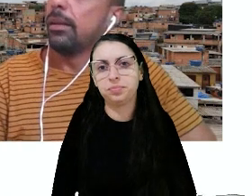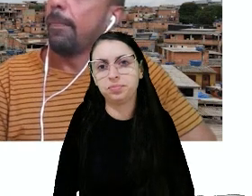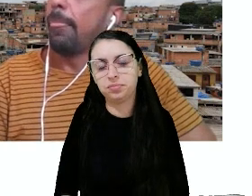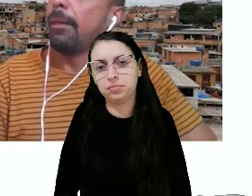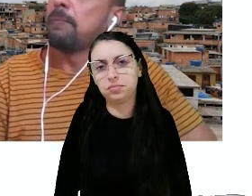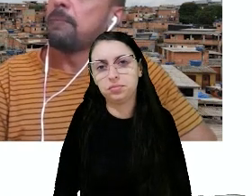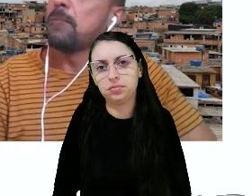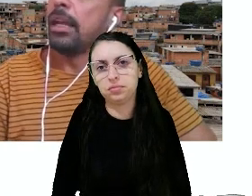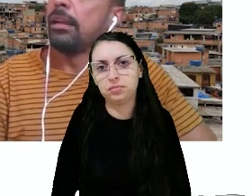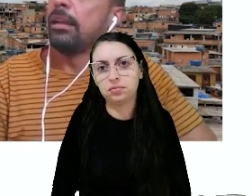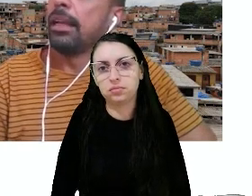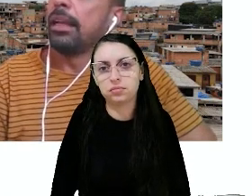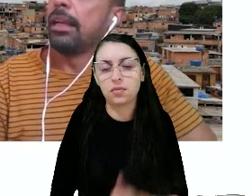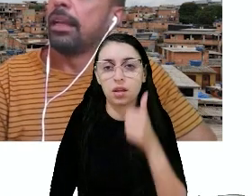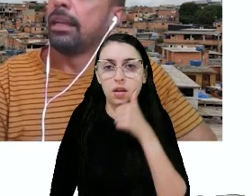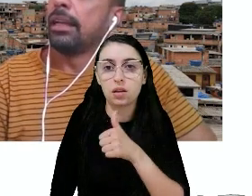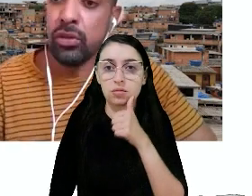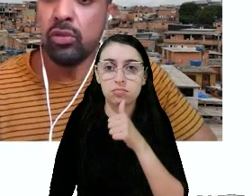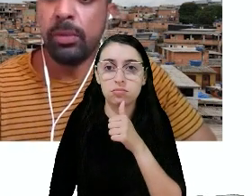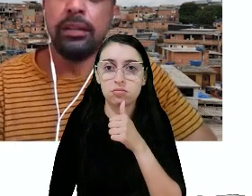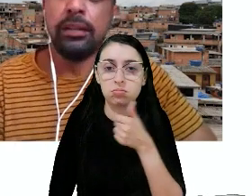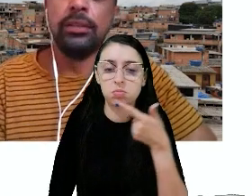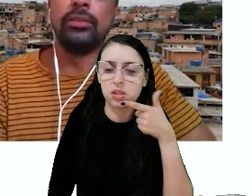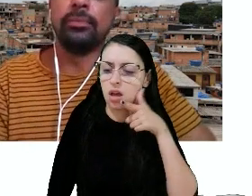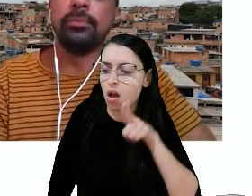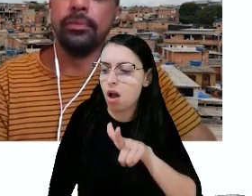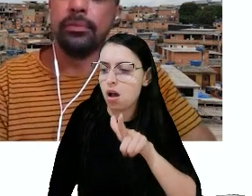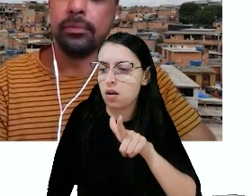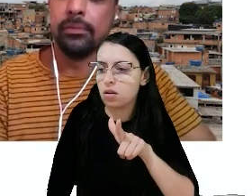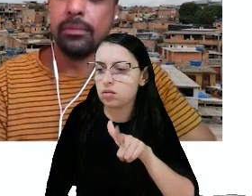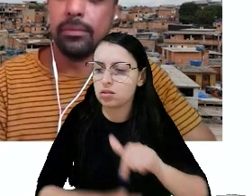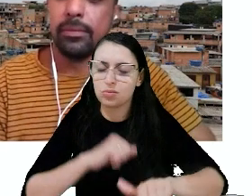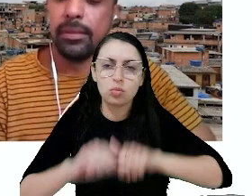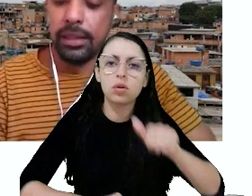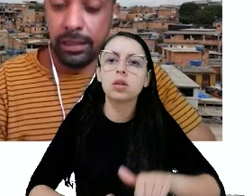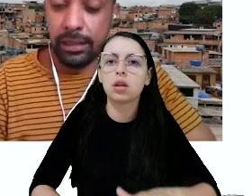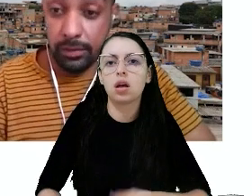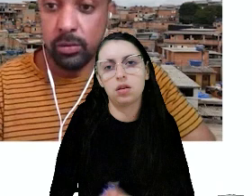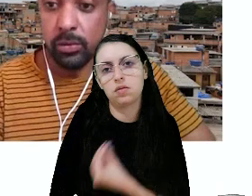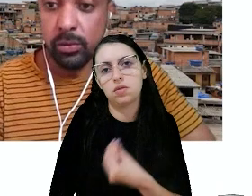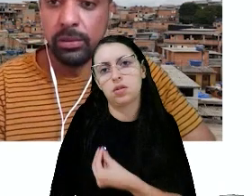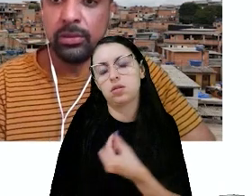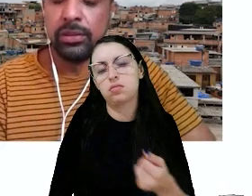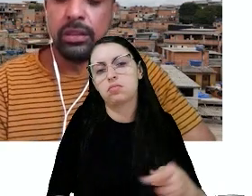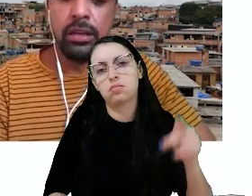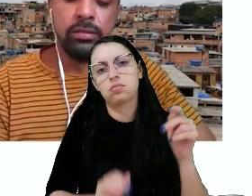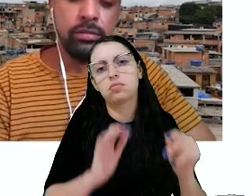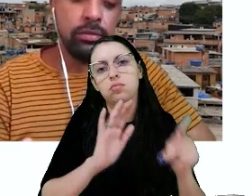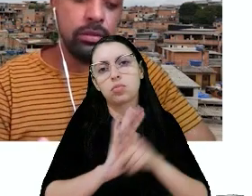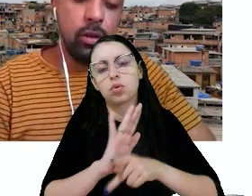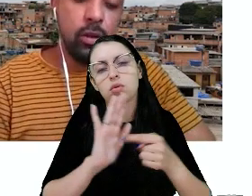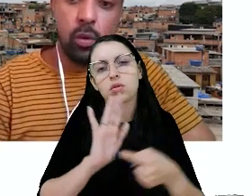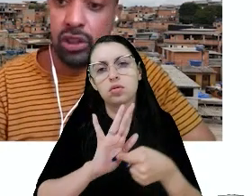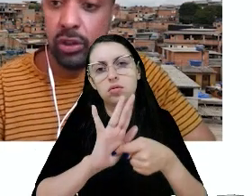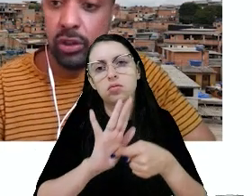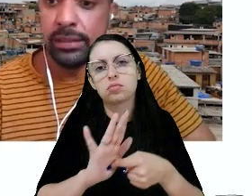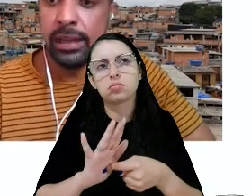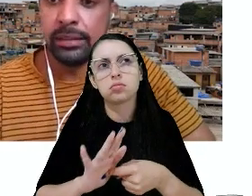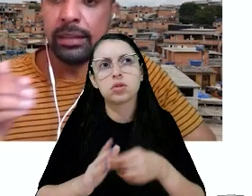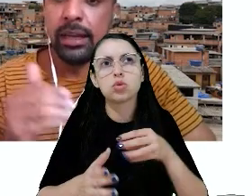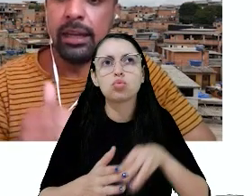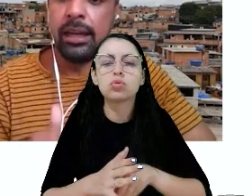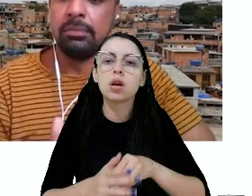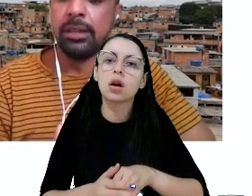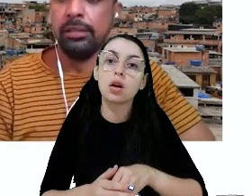E essa menina conseguiu superar isso através de um programa social,